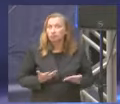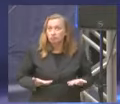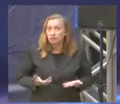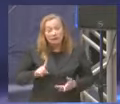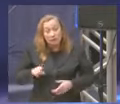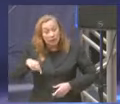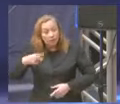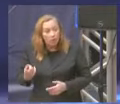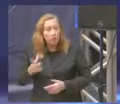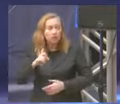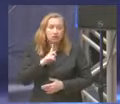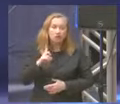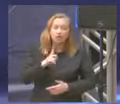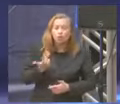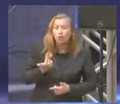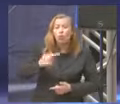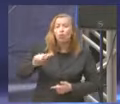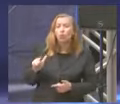Depois, nós temos